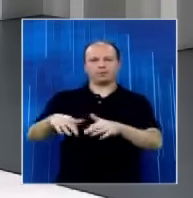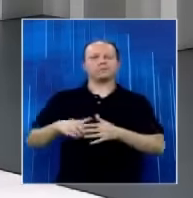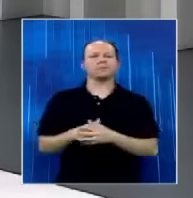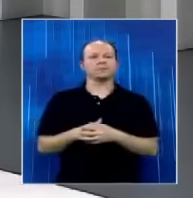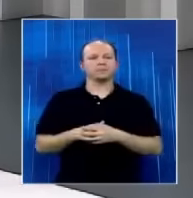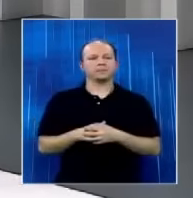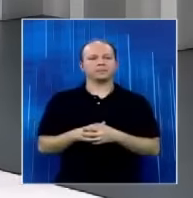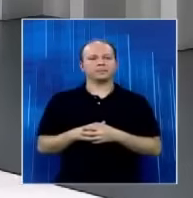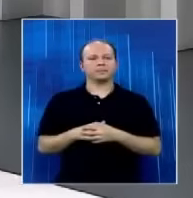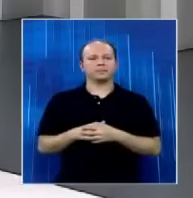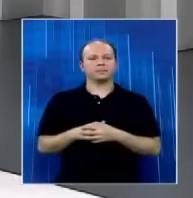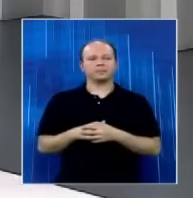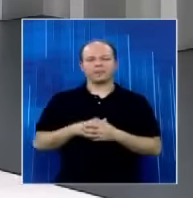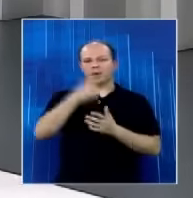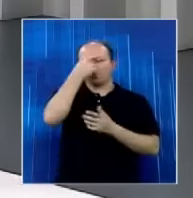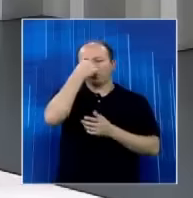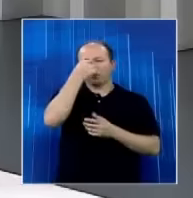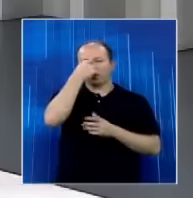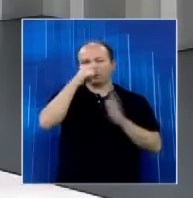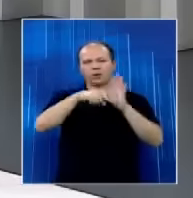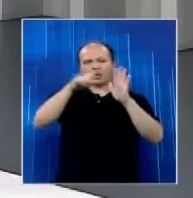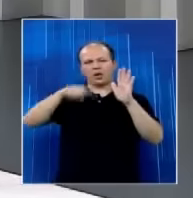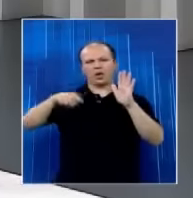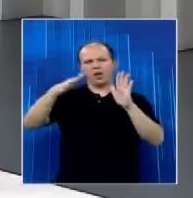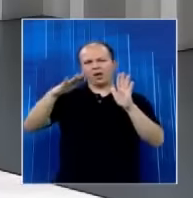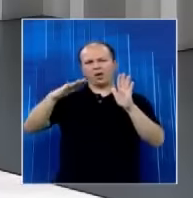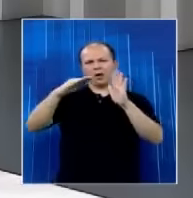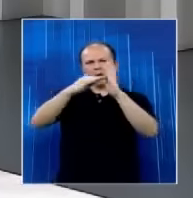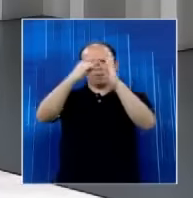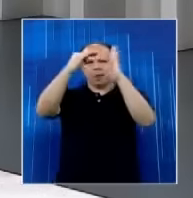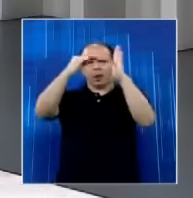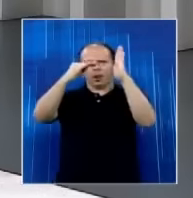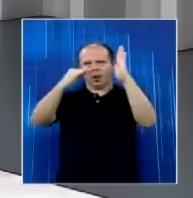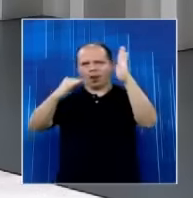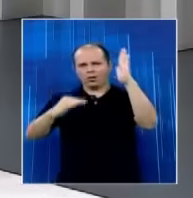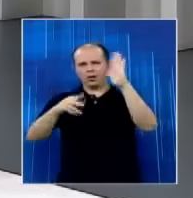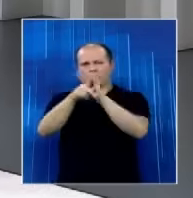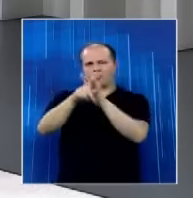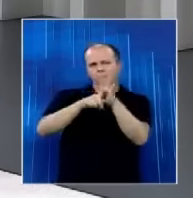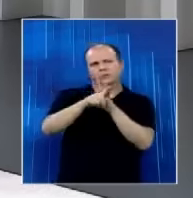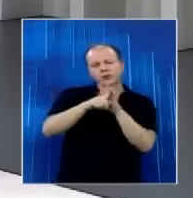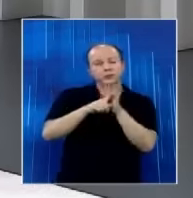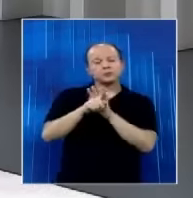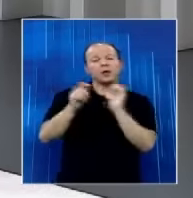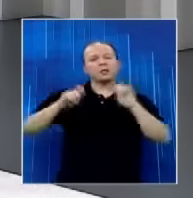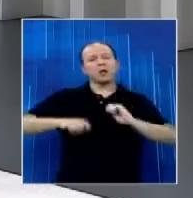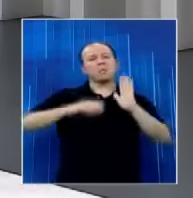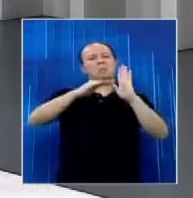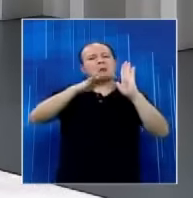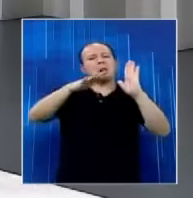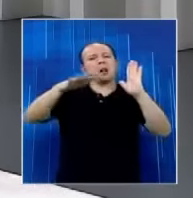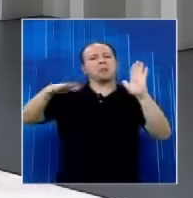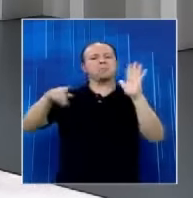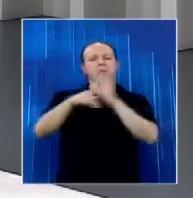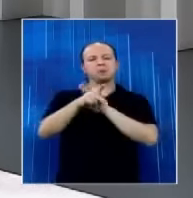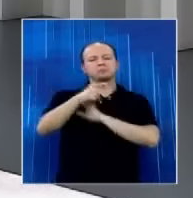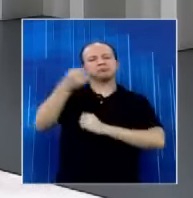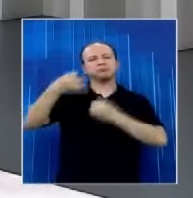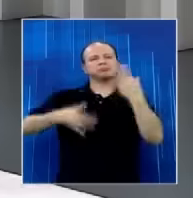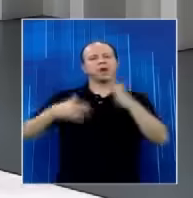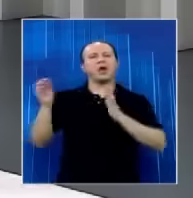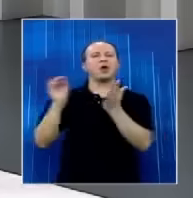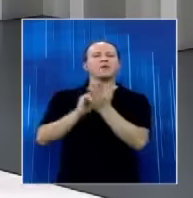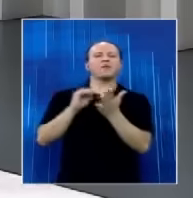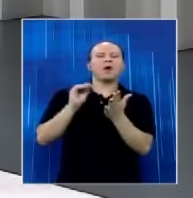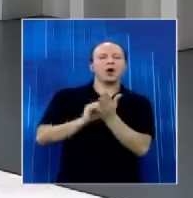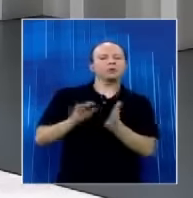Acho que o Russomanno, que ficou na média e está em primeiro lugar, apesar de estar caindo agora nas últimas pesquisas, ele ter ficado nessa média, não ter sido muito citado, foi uma